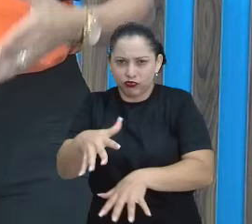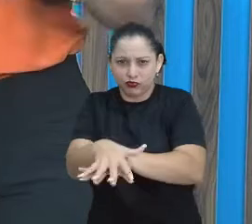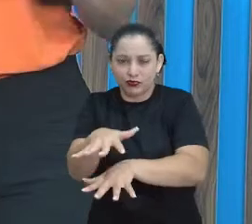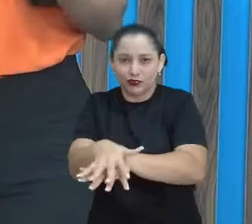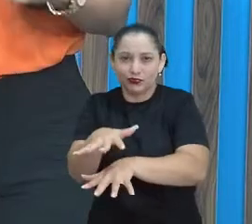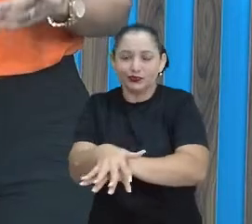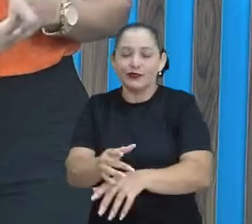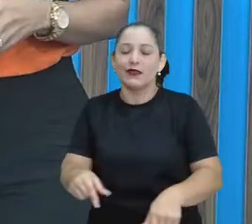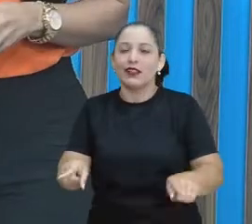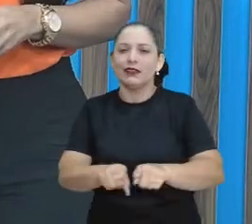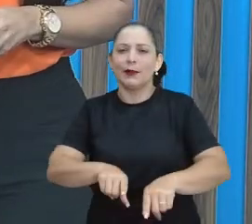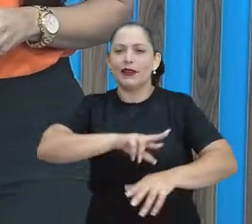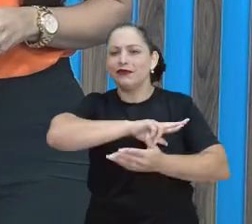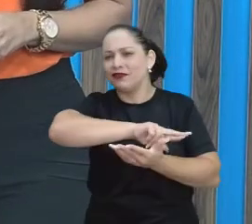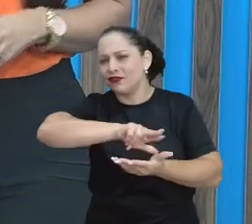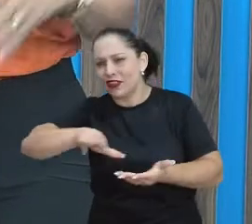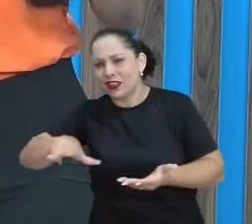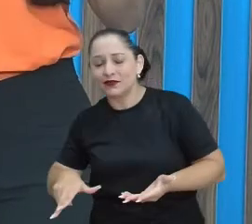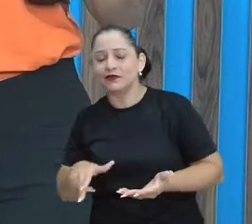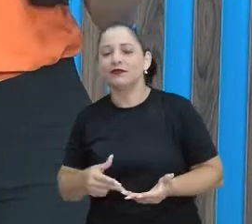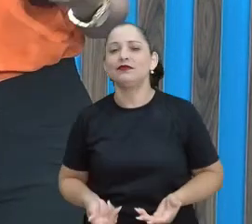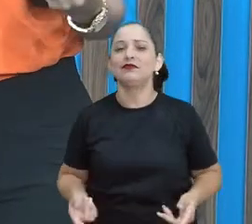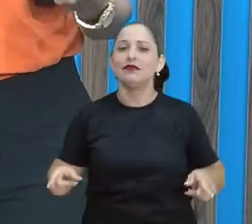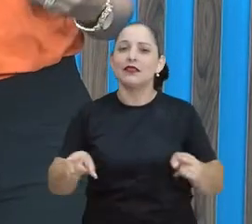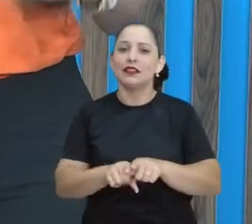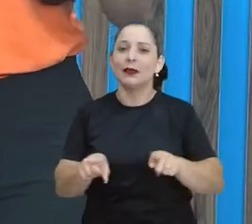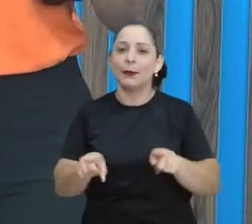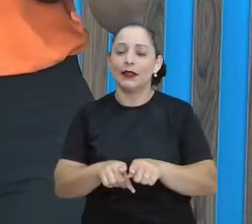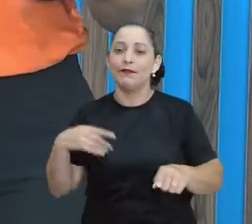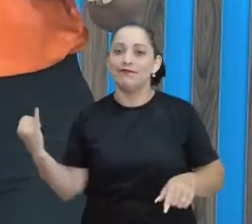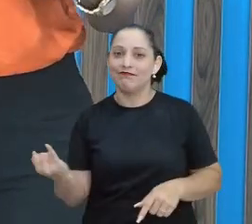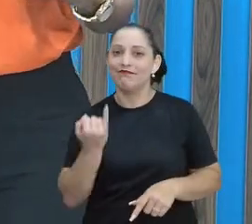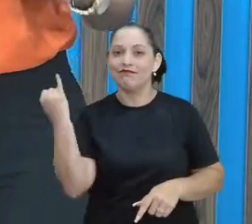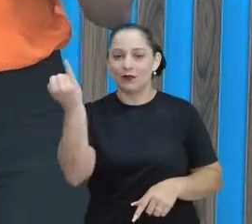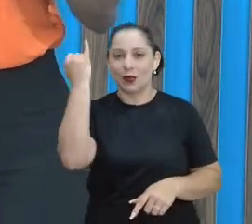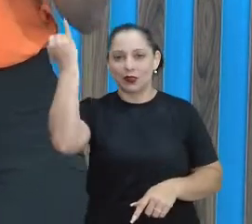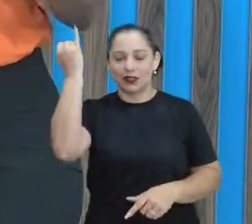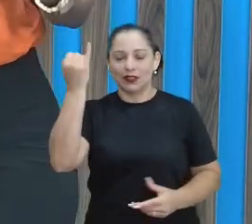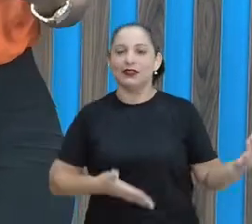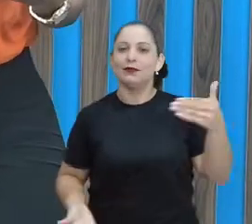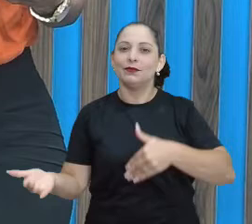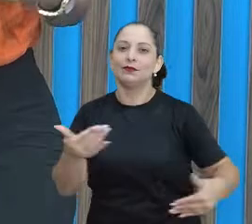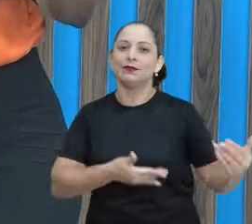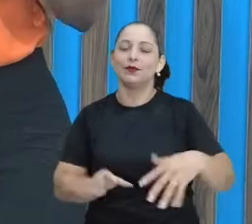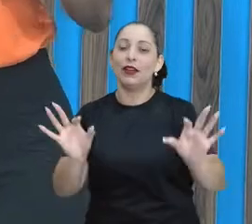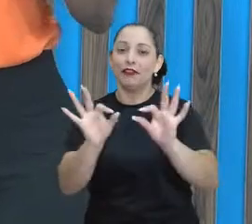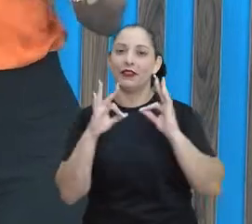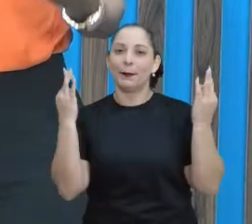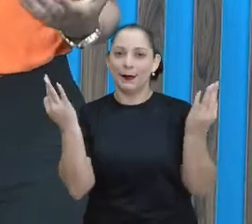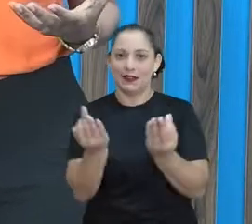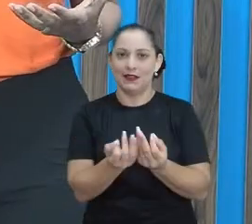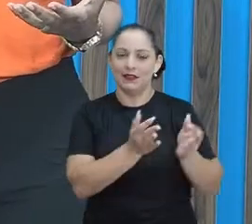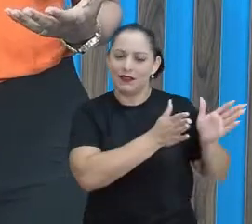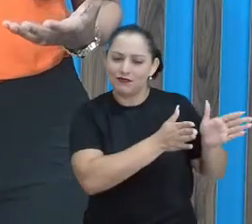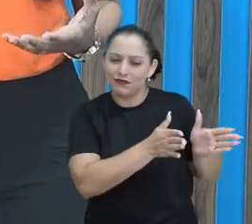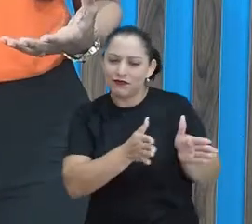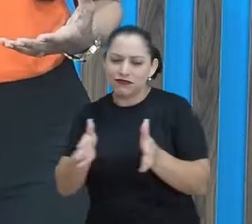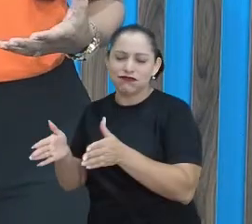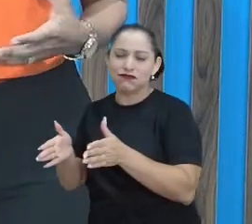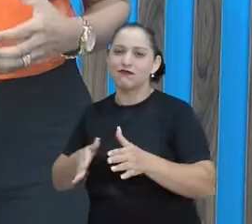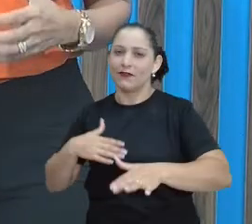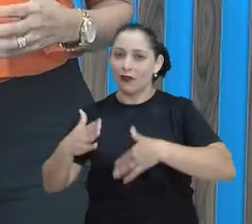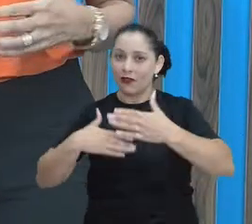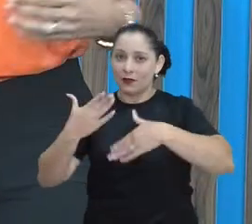coletivos, e chamamos atenção também para a participação indispensável da família nesse processo de